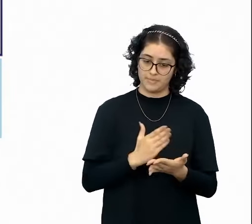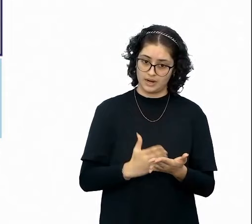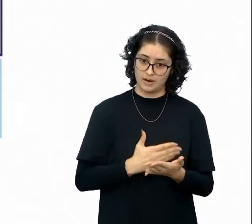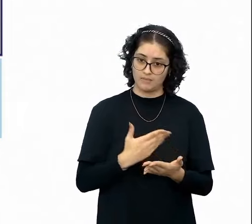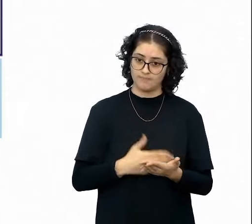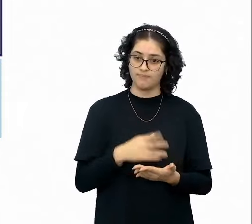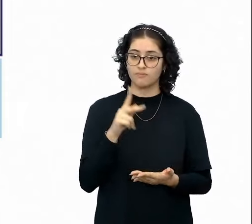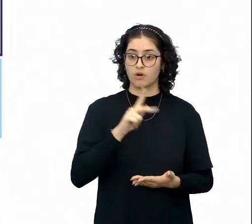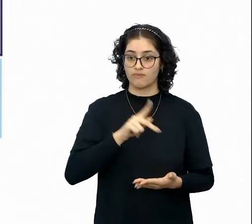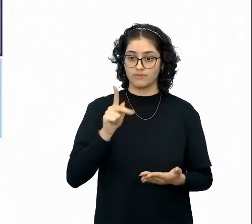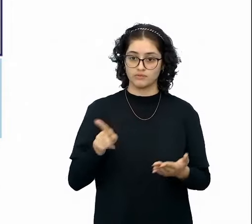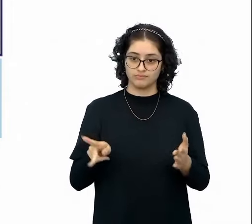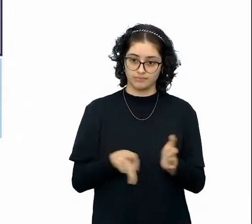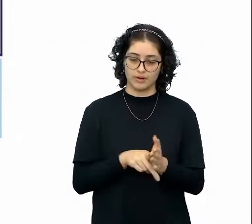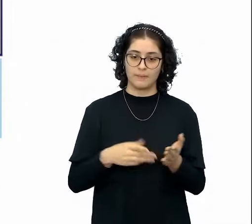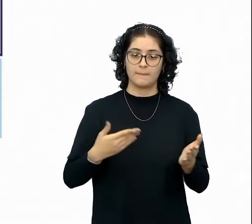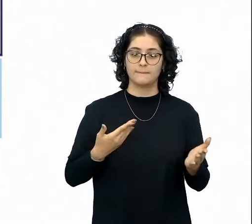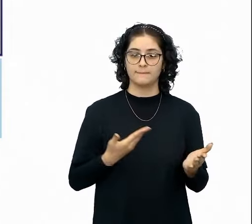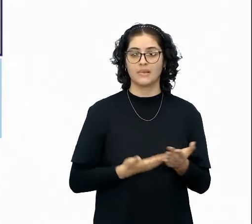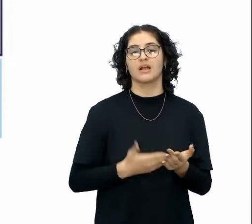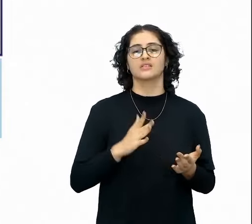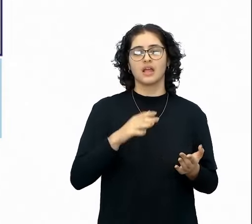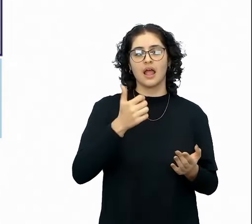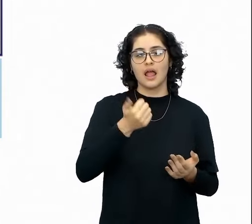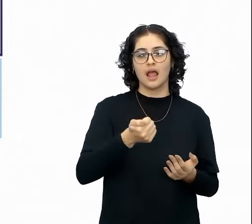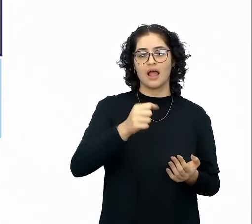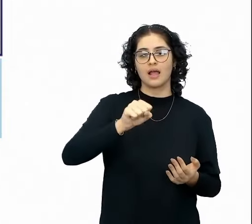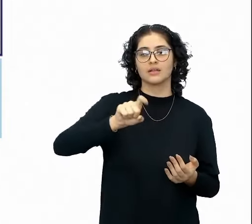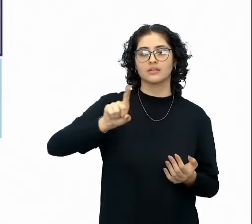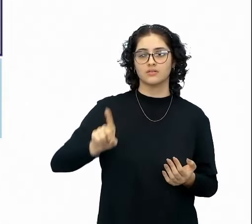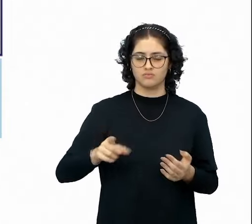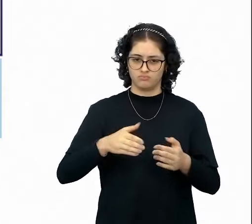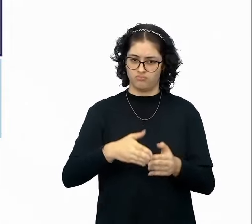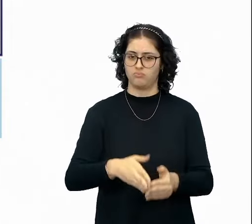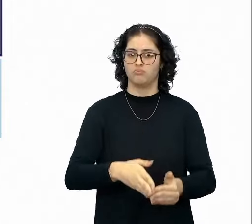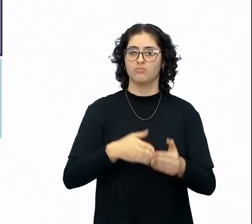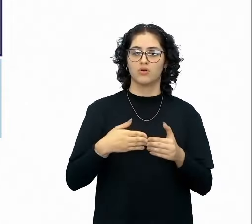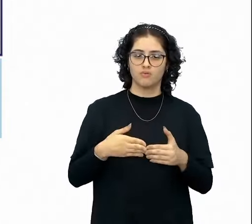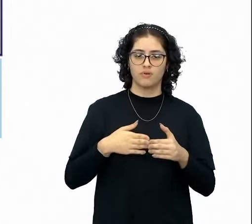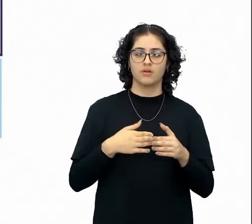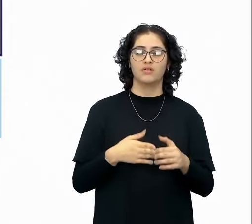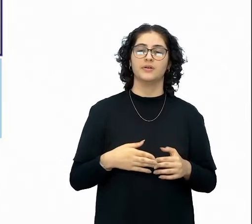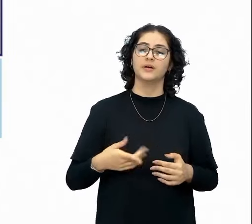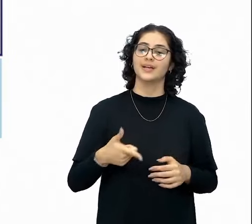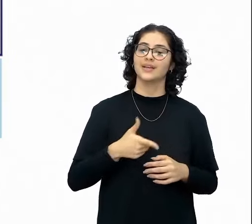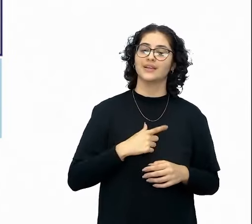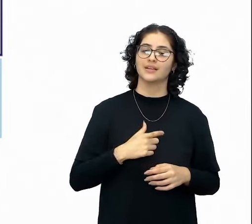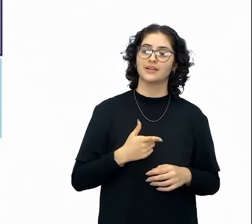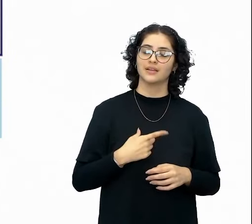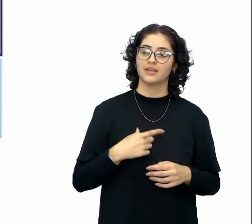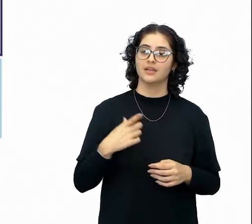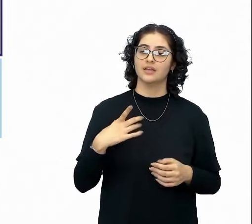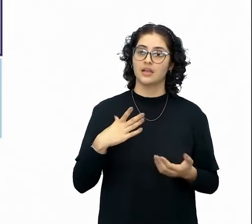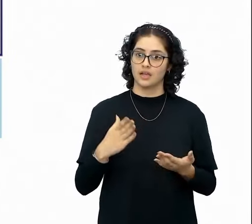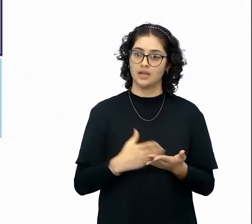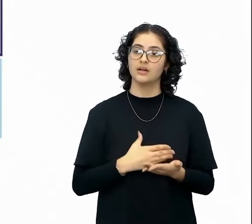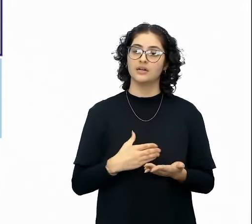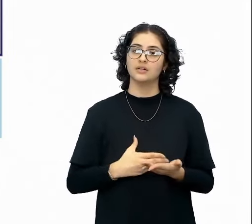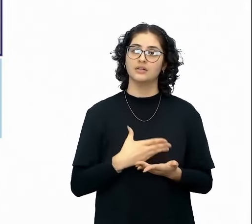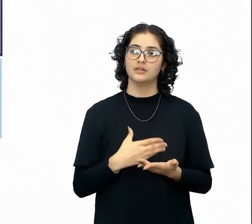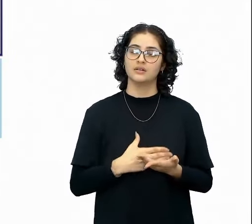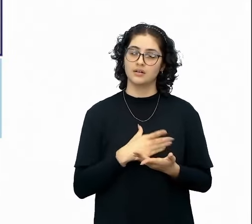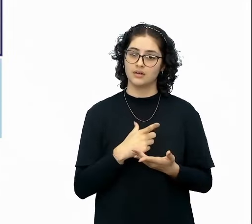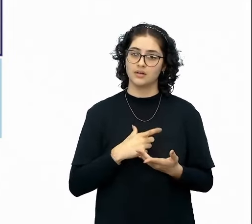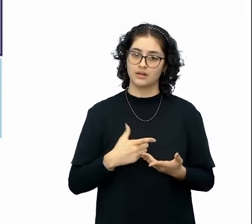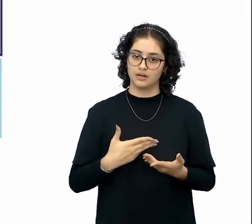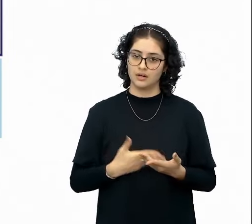professor, né, já coloca aí na SA1 do 8º ano, por gentileza, e quem tiver com o caderno do